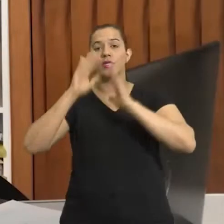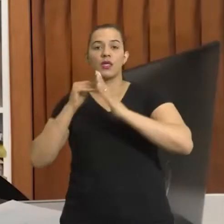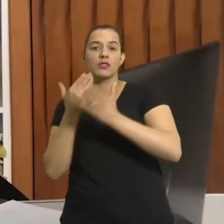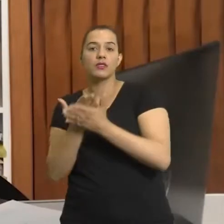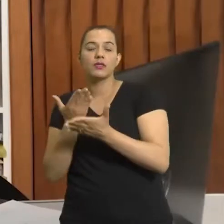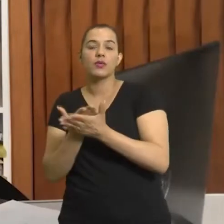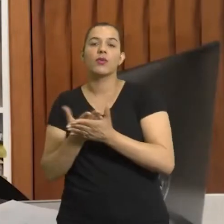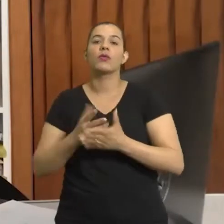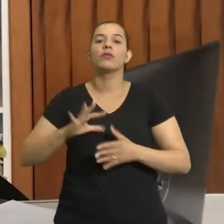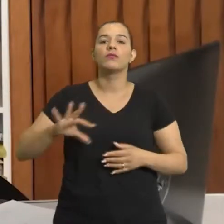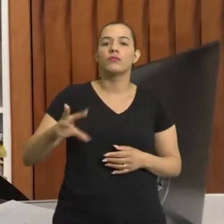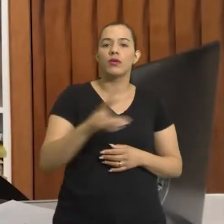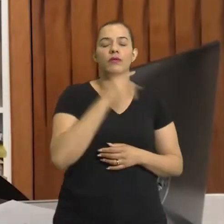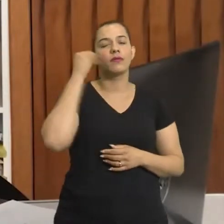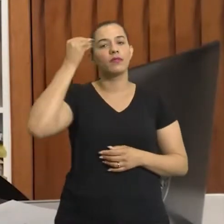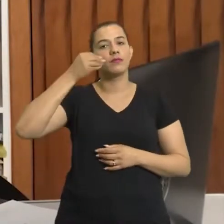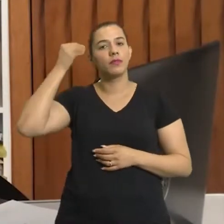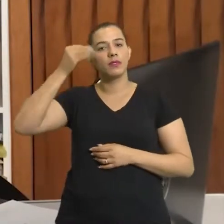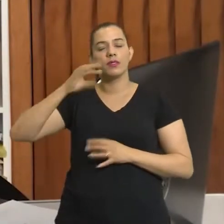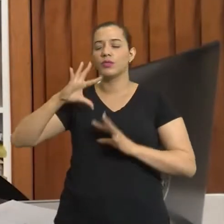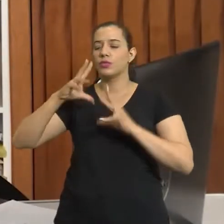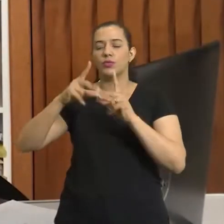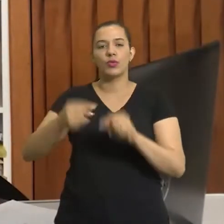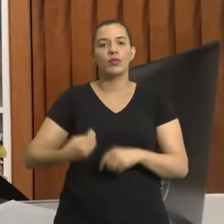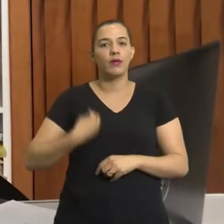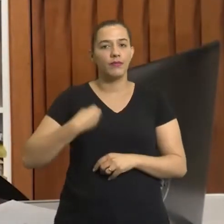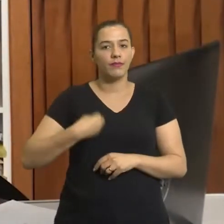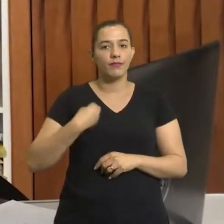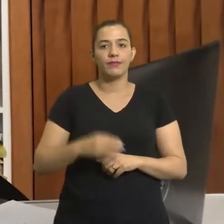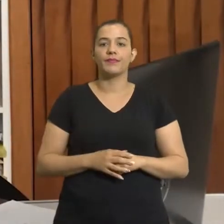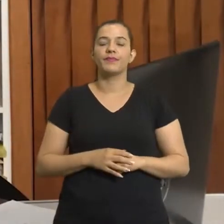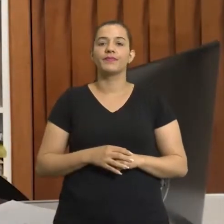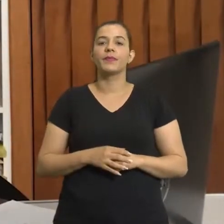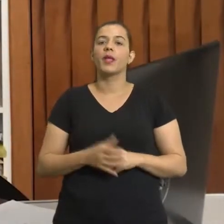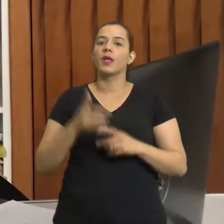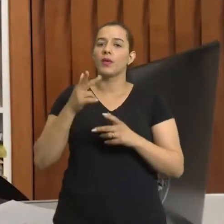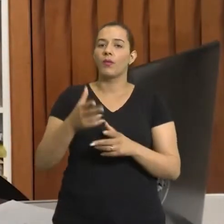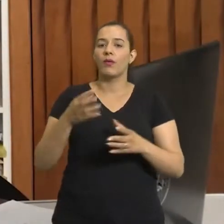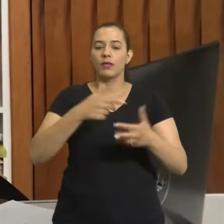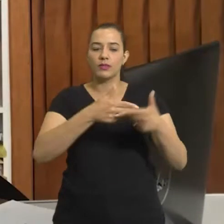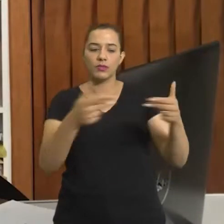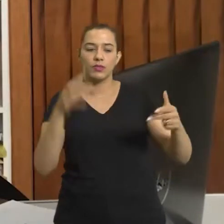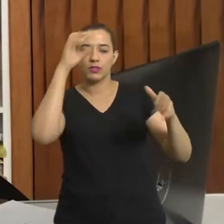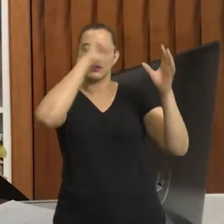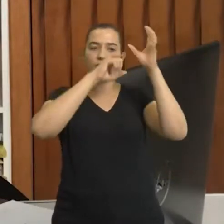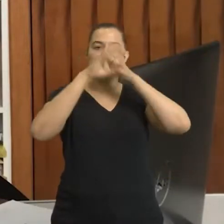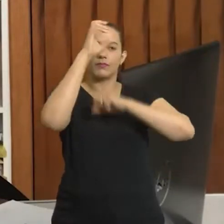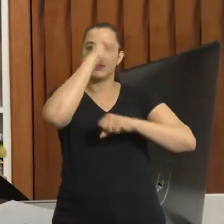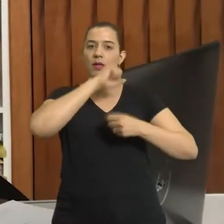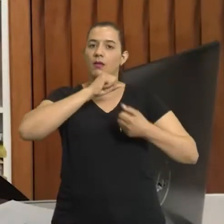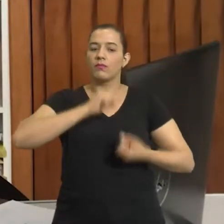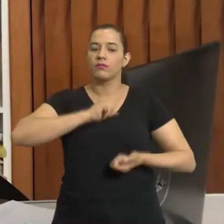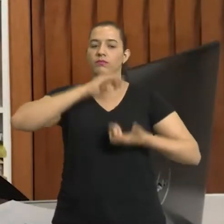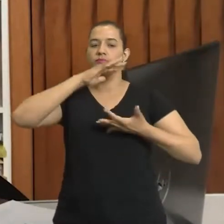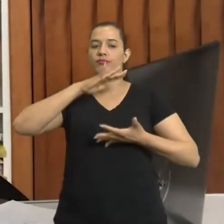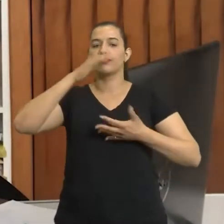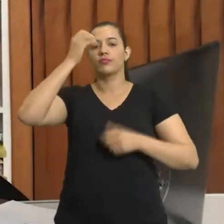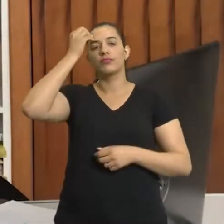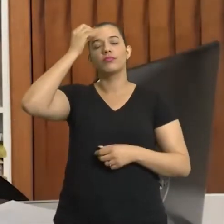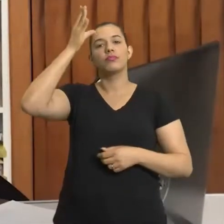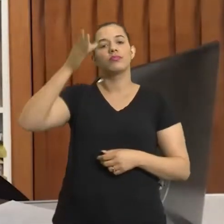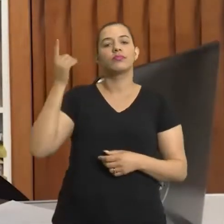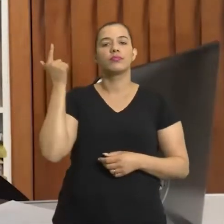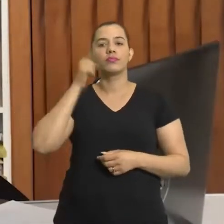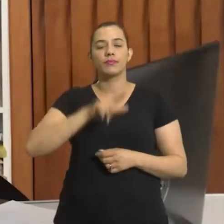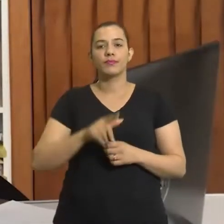instituições. Nós vamos adquirindo esse conhecimento durante toda a vida e vamos construindo nossa bagagem. Essa é a nossa bagagem de conhecimento de mundo. Quando nós